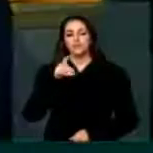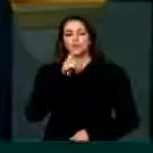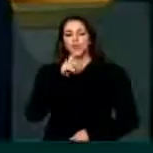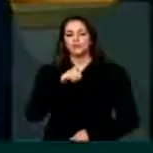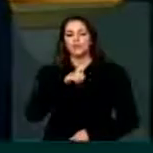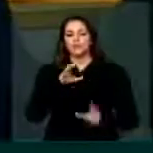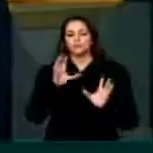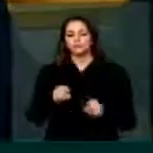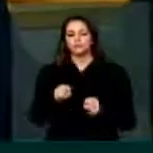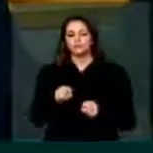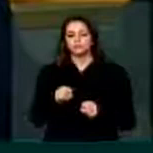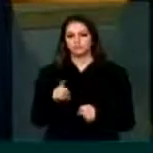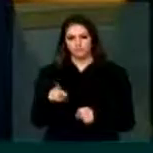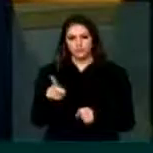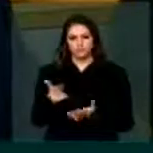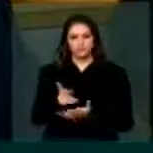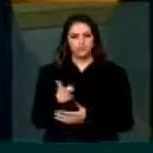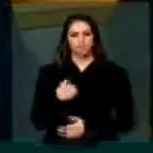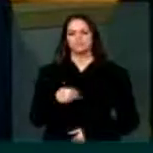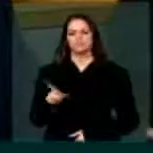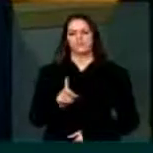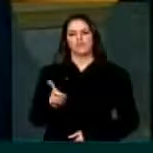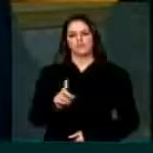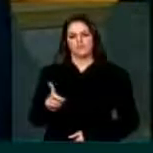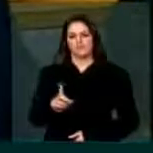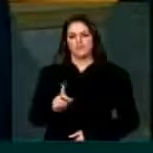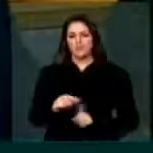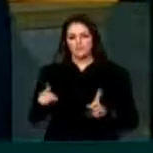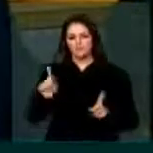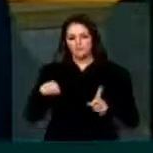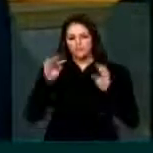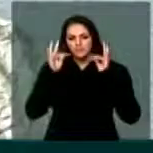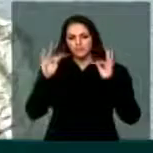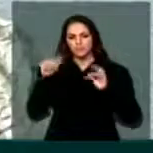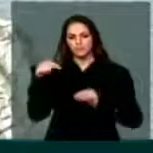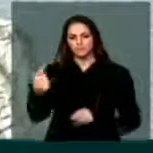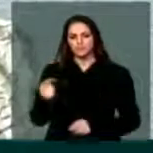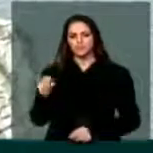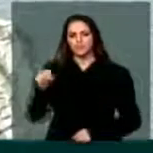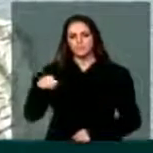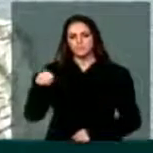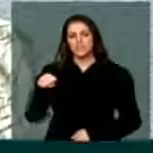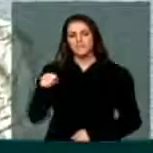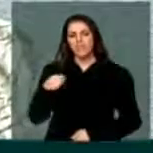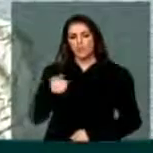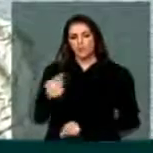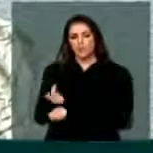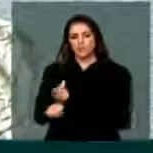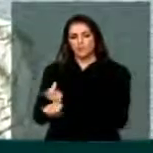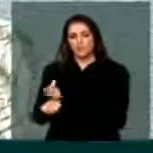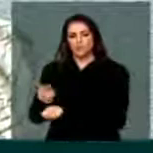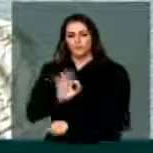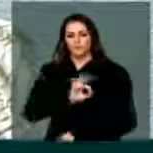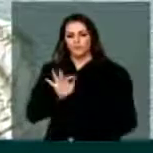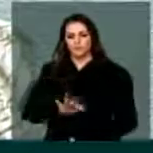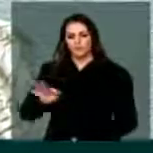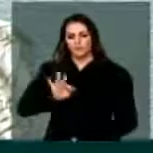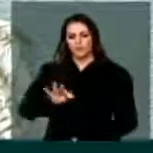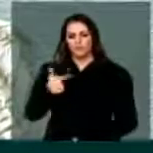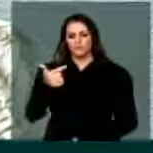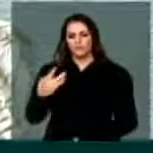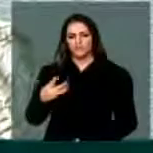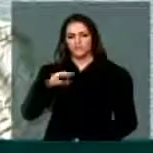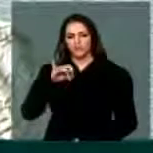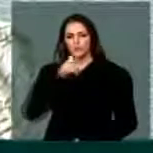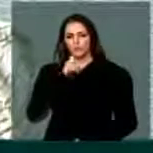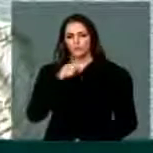foi conduzida coercitivamente? Não fui. Não? Mas foi ouvida depois? Depois eu procurei a Polícia Federal no dia 23 de